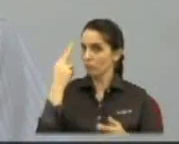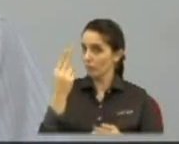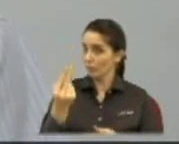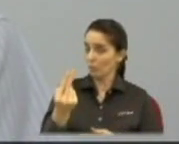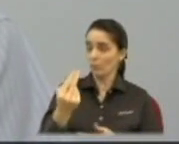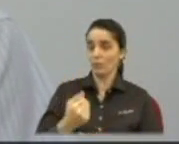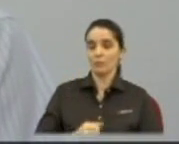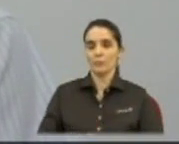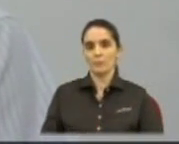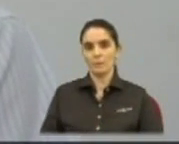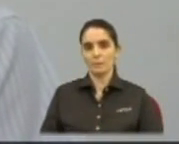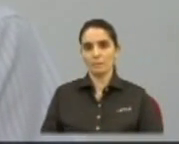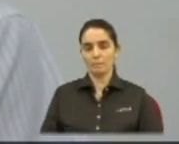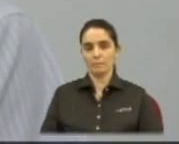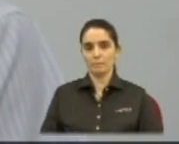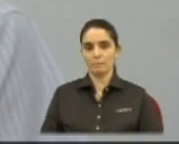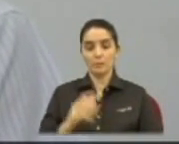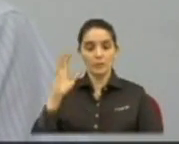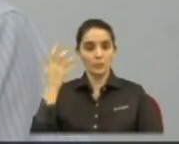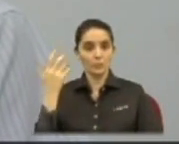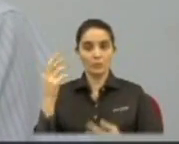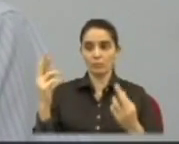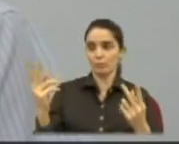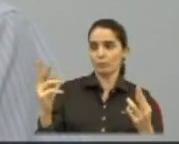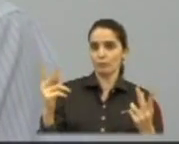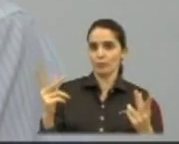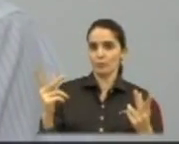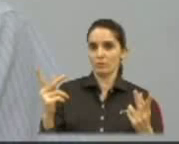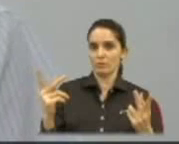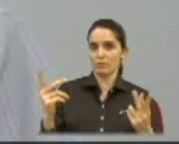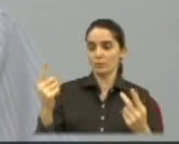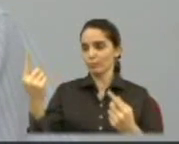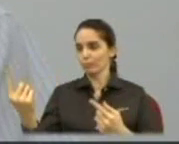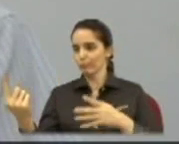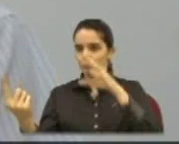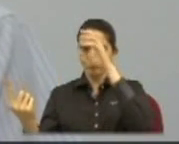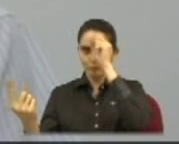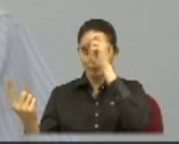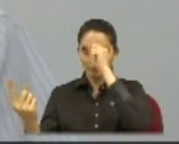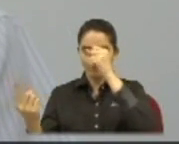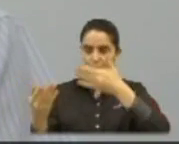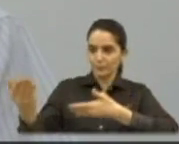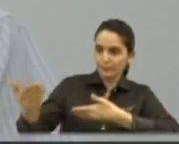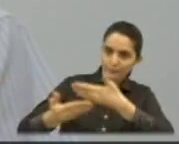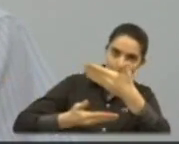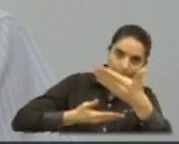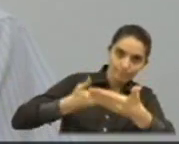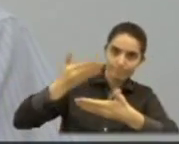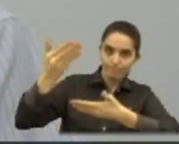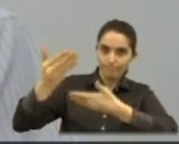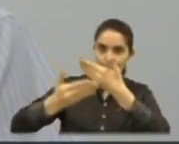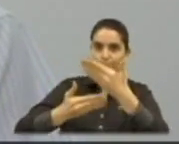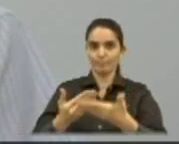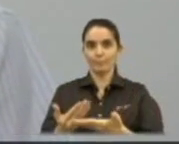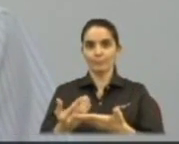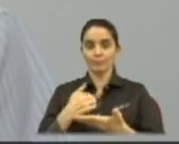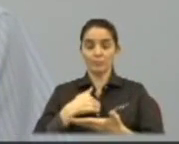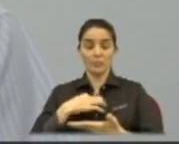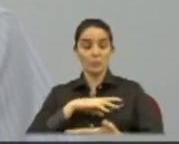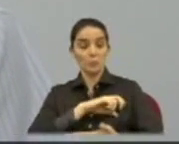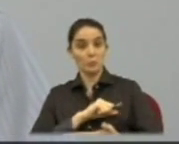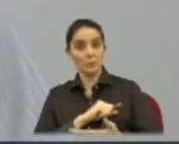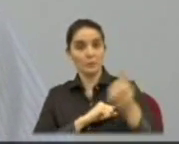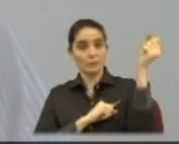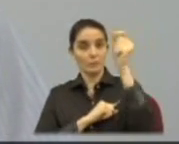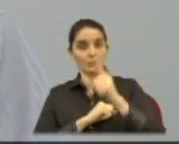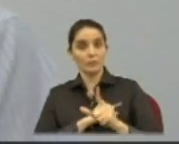porque é na diversidade que nós aprendemos com o outro, né? Se todo mundo gostasse do azul, o que seria